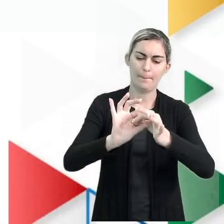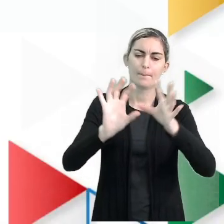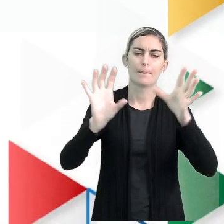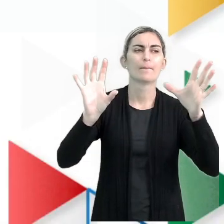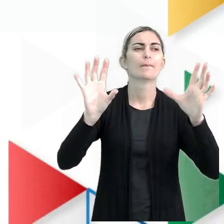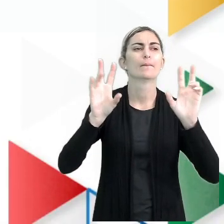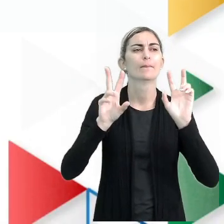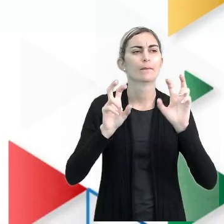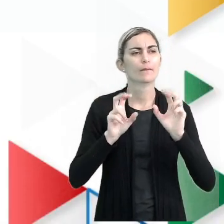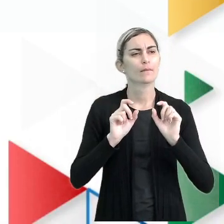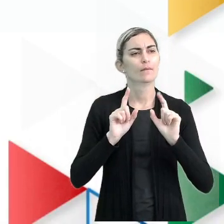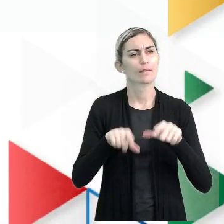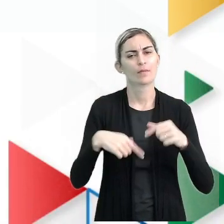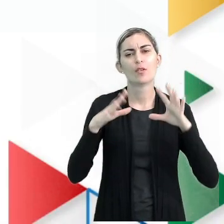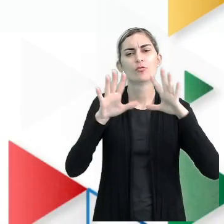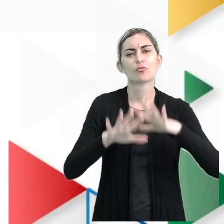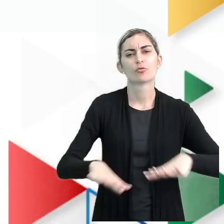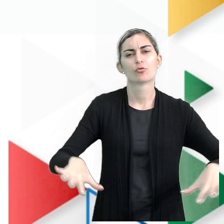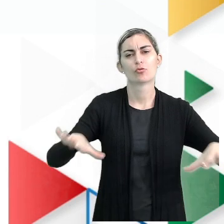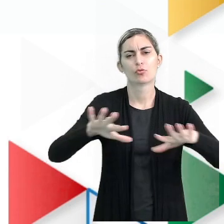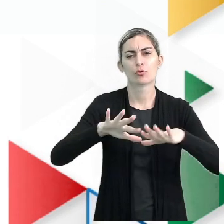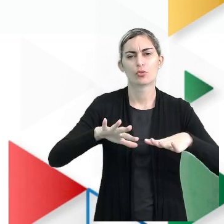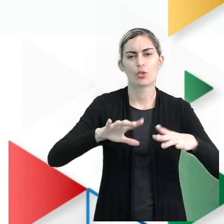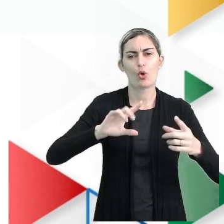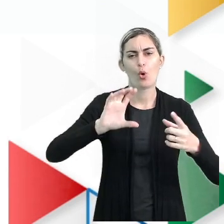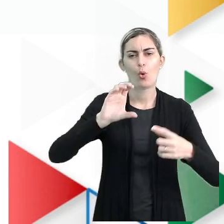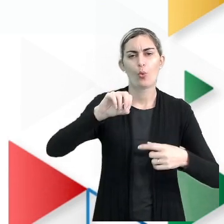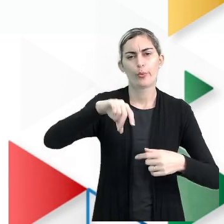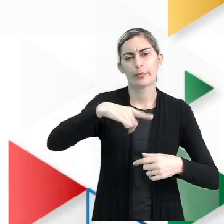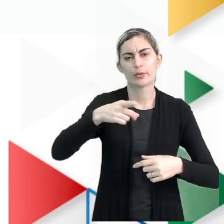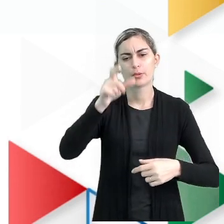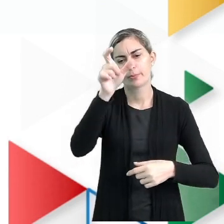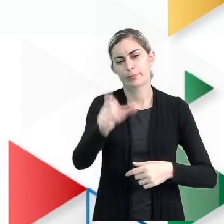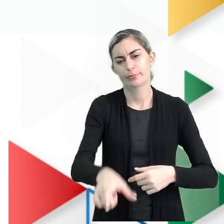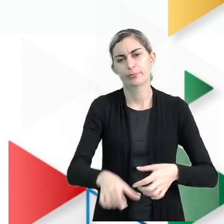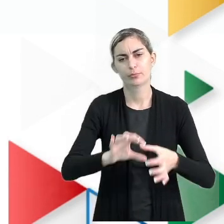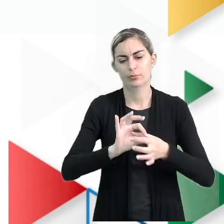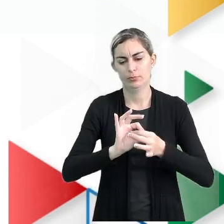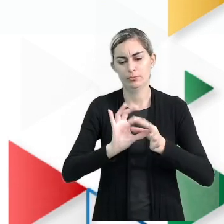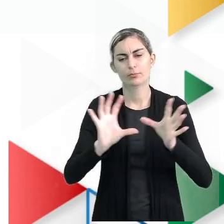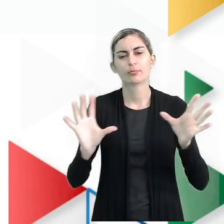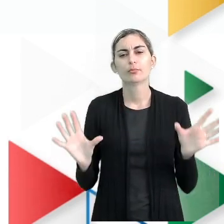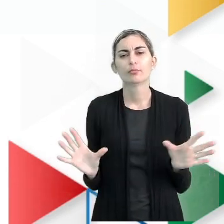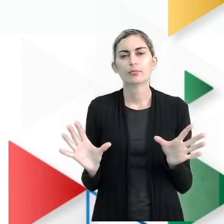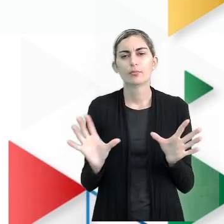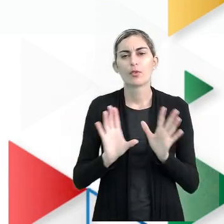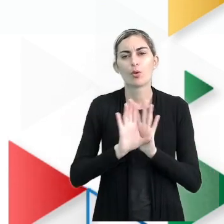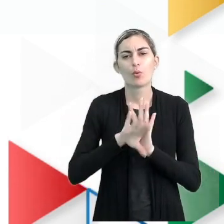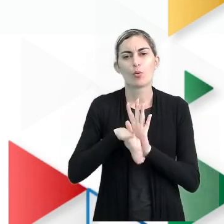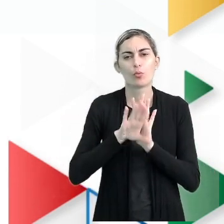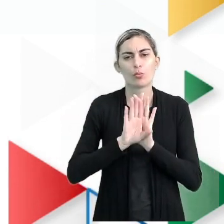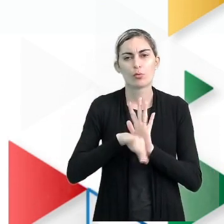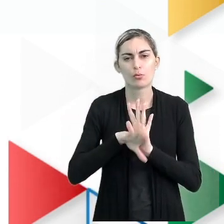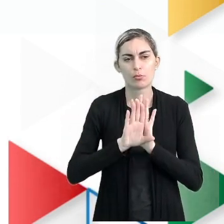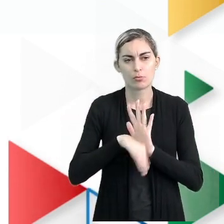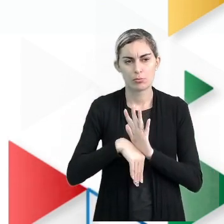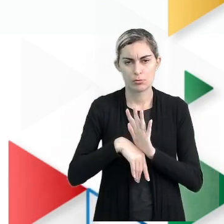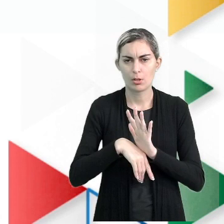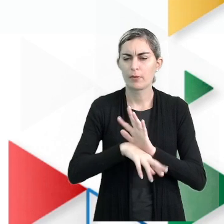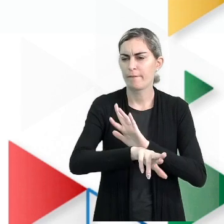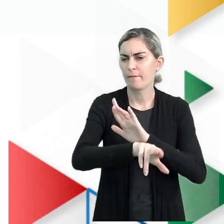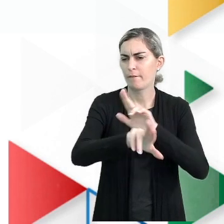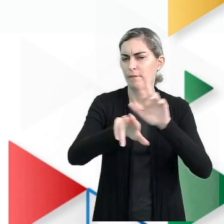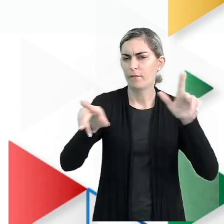aqui. É, de maneira geral, a condição daquele que é livre. É um conceito que assume grande variedade